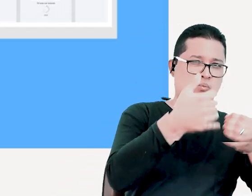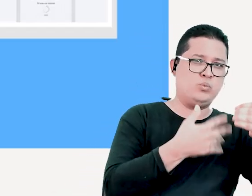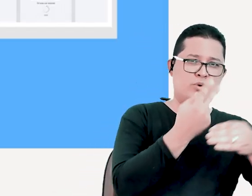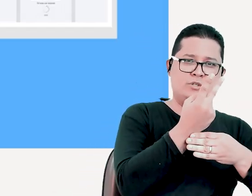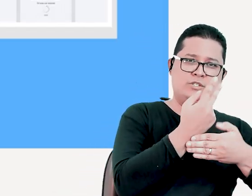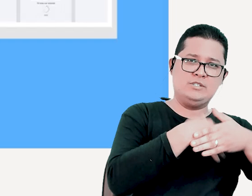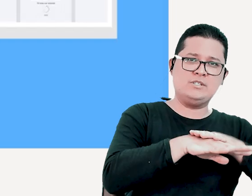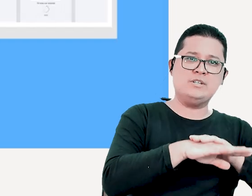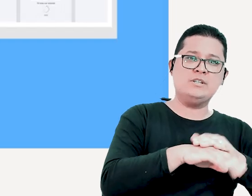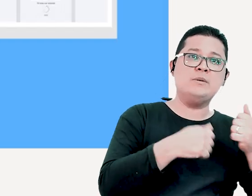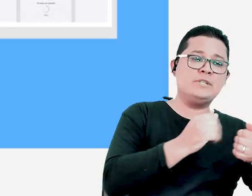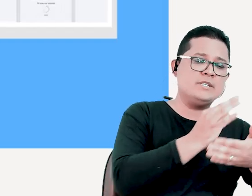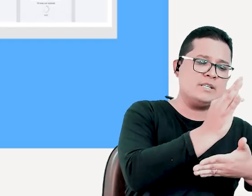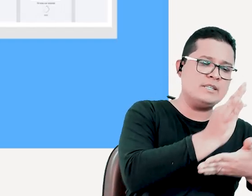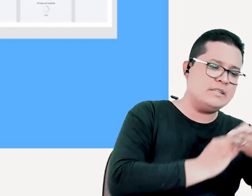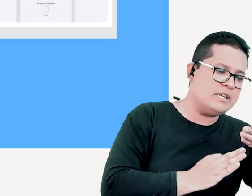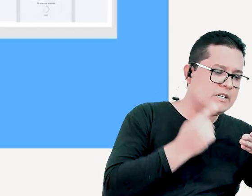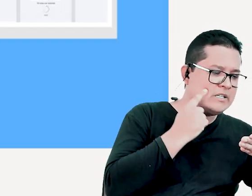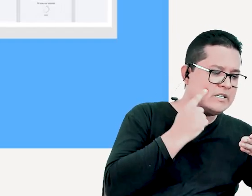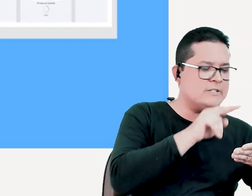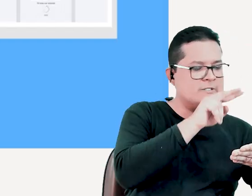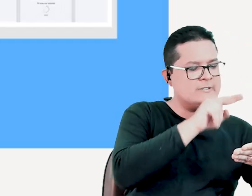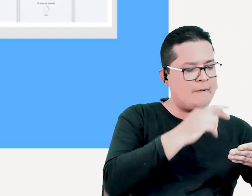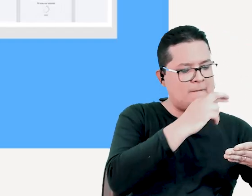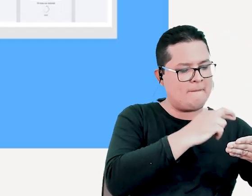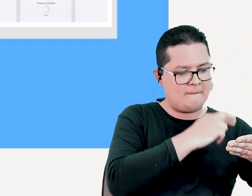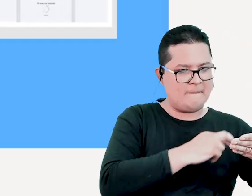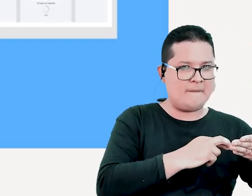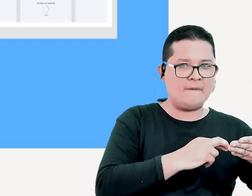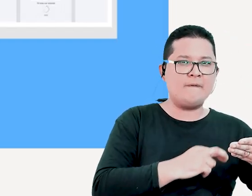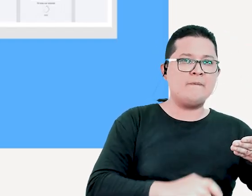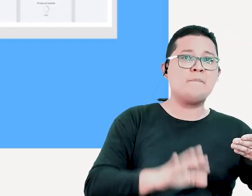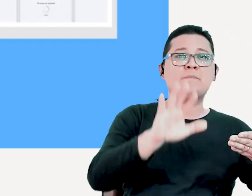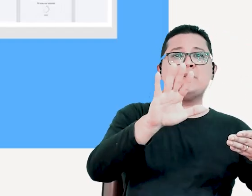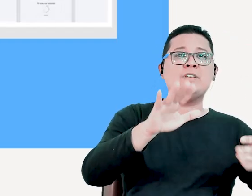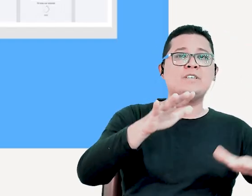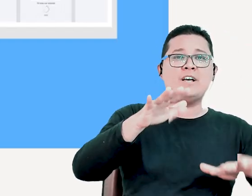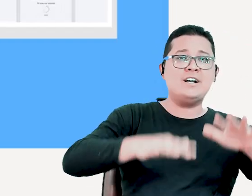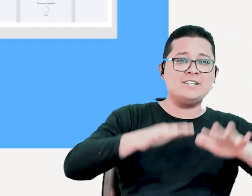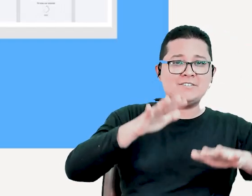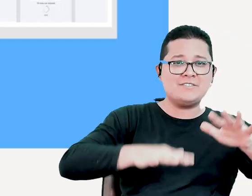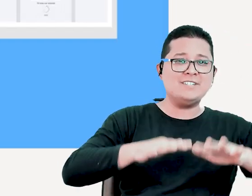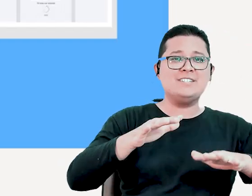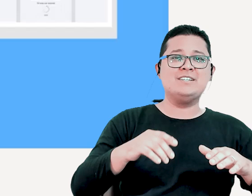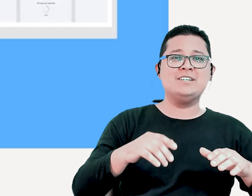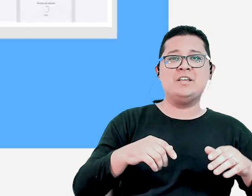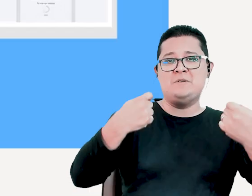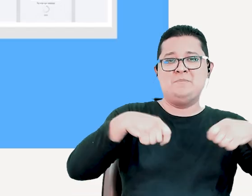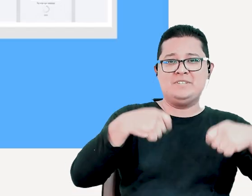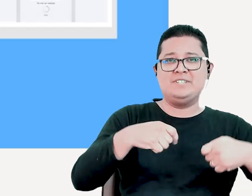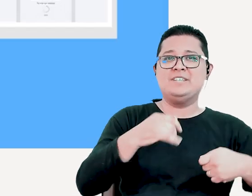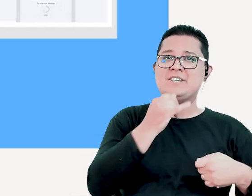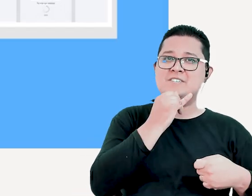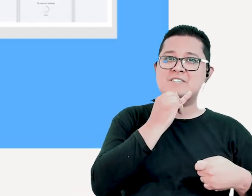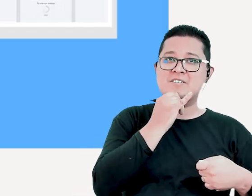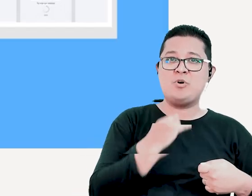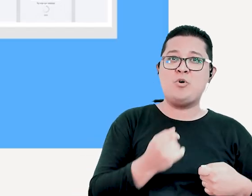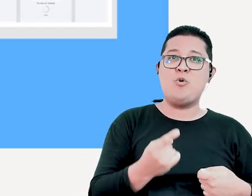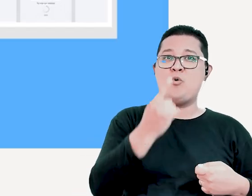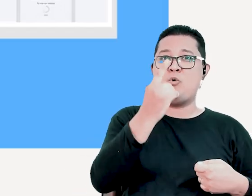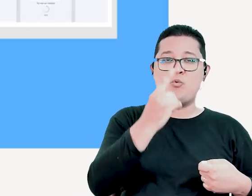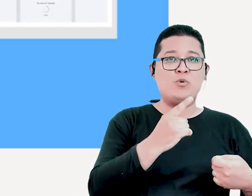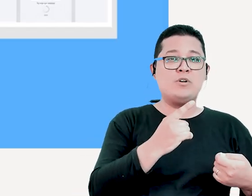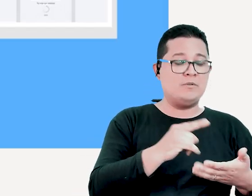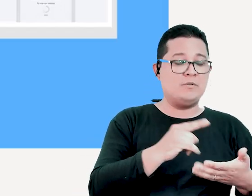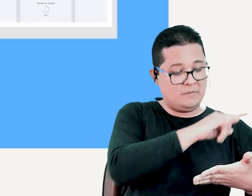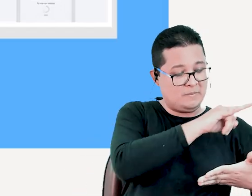para um PD. Então, por isso, é justo a gente ter um material de consulta sobre copy para